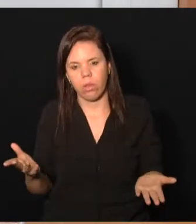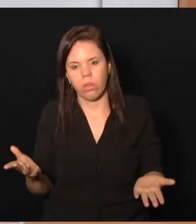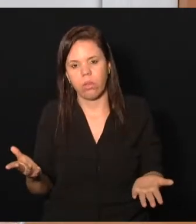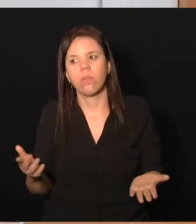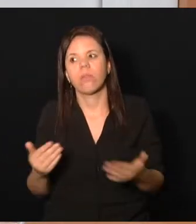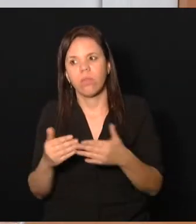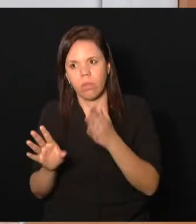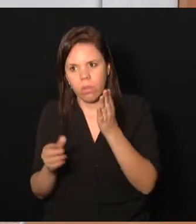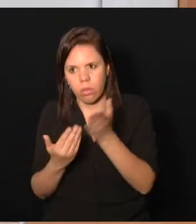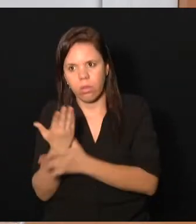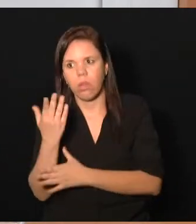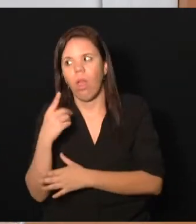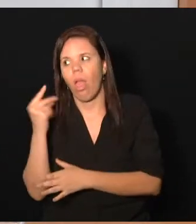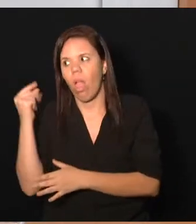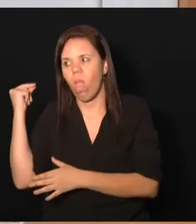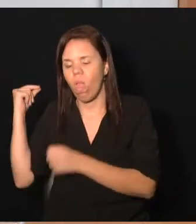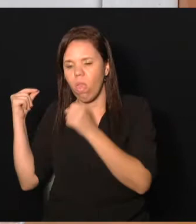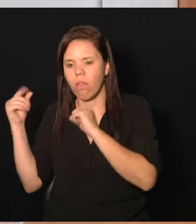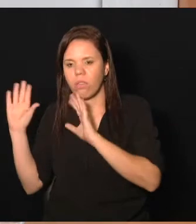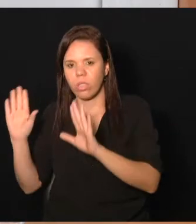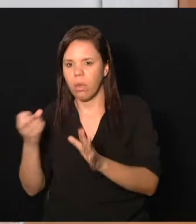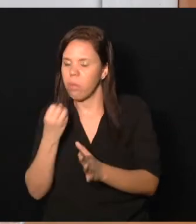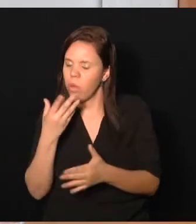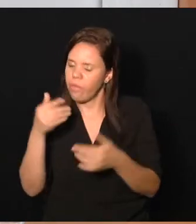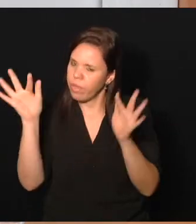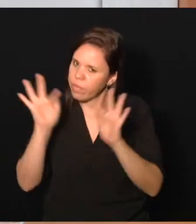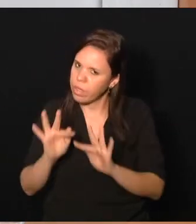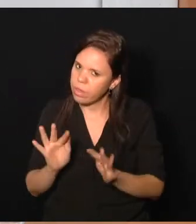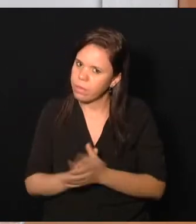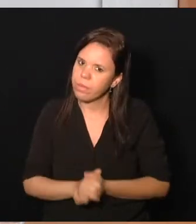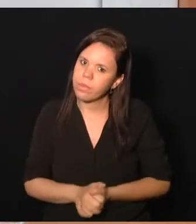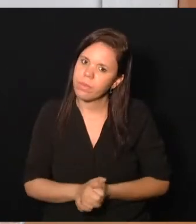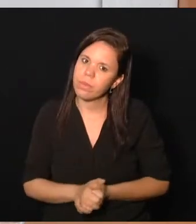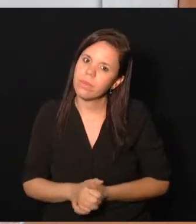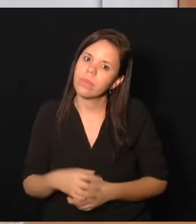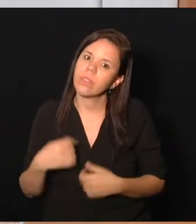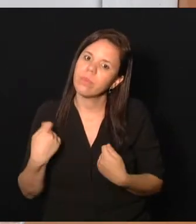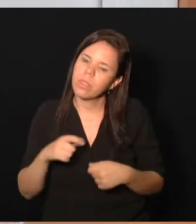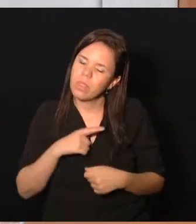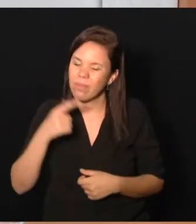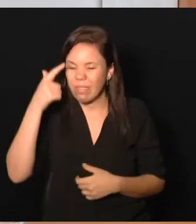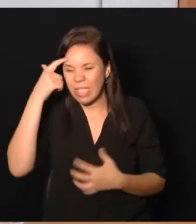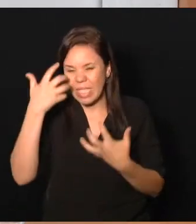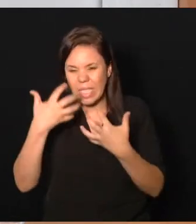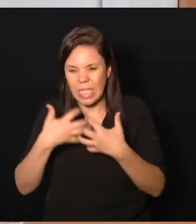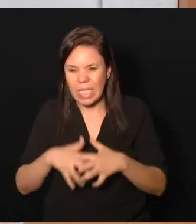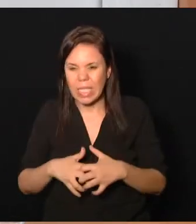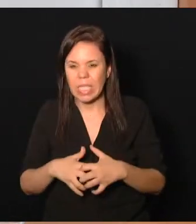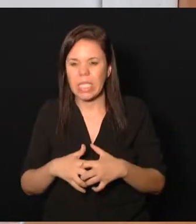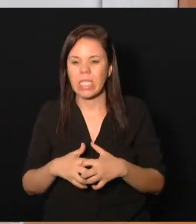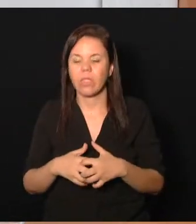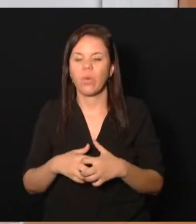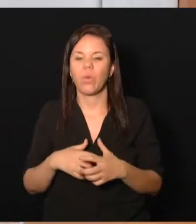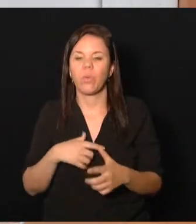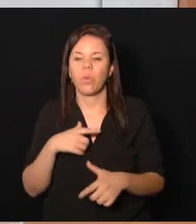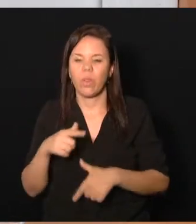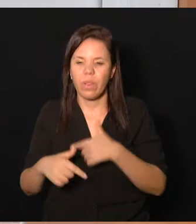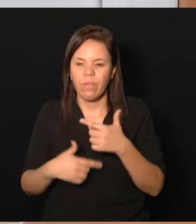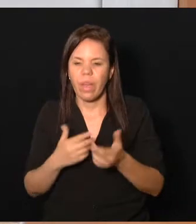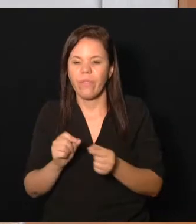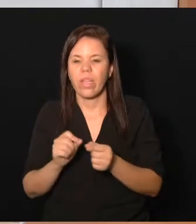saiu, que é antigo, né, esse projeto. Que bom, a gente fica feliz. Mas a gente tem que repensar a forma de execução desses